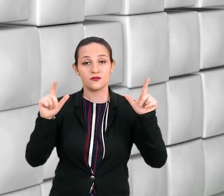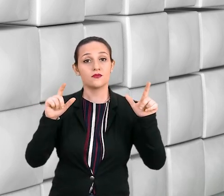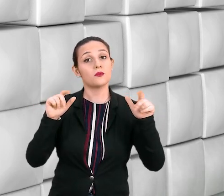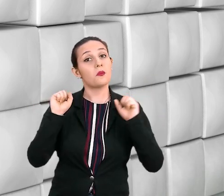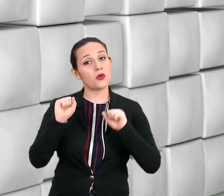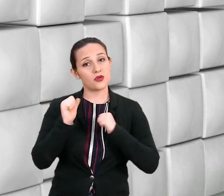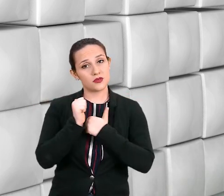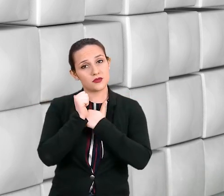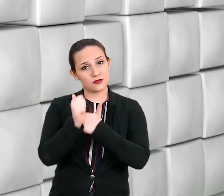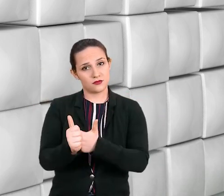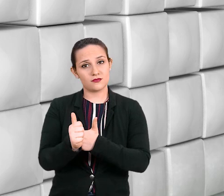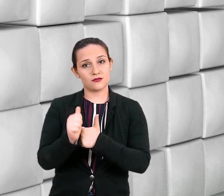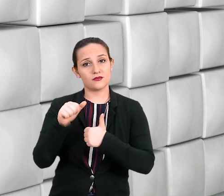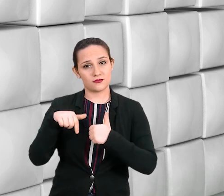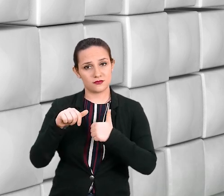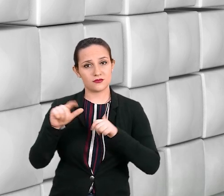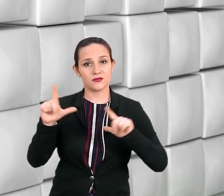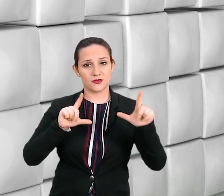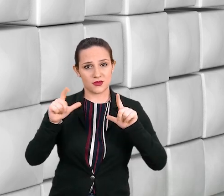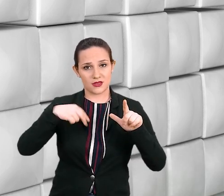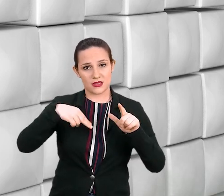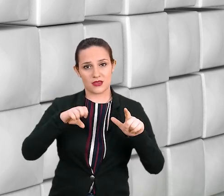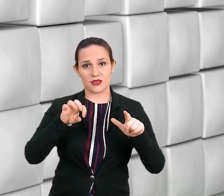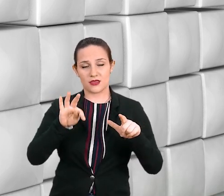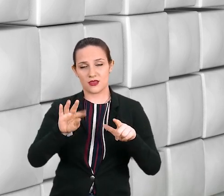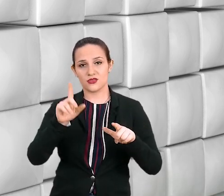tela. Siga acompanhando aqui no canal